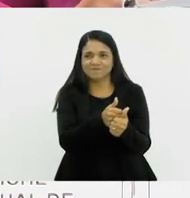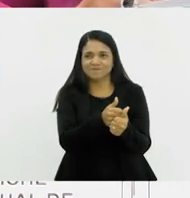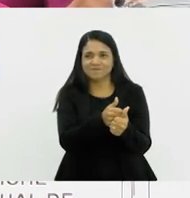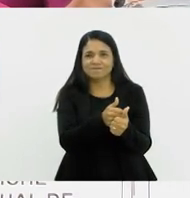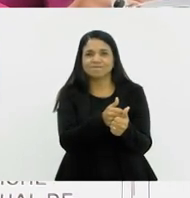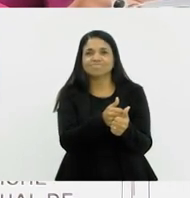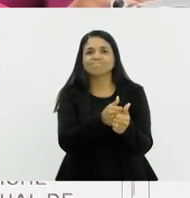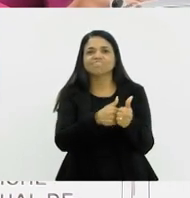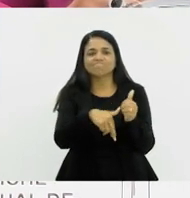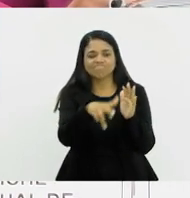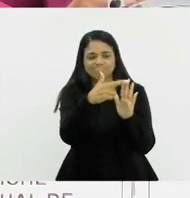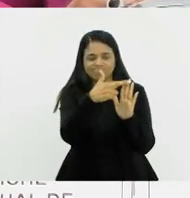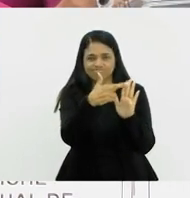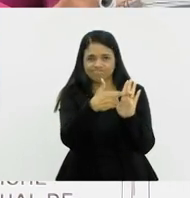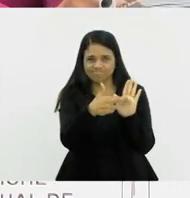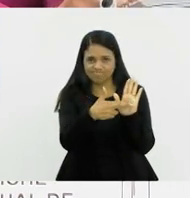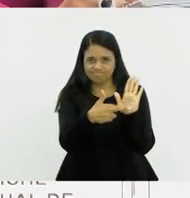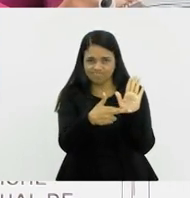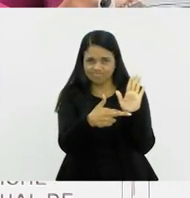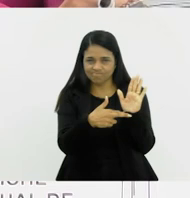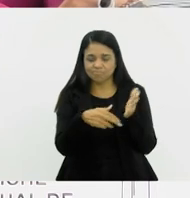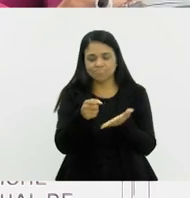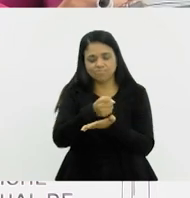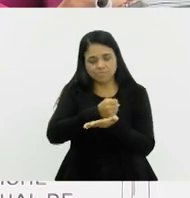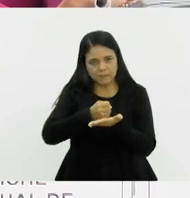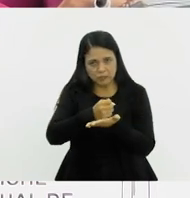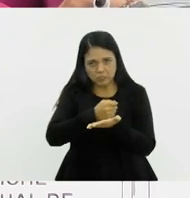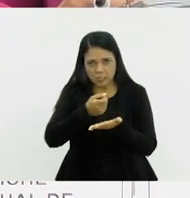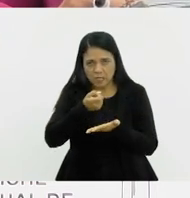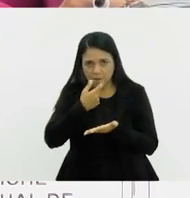seguindo os critérios de distribuição, né, desse medicamento,